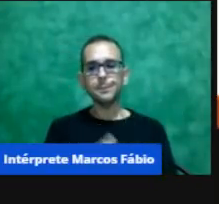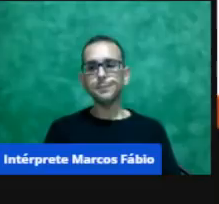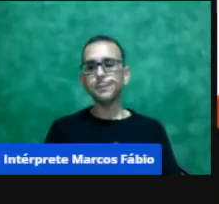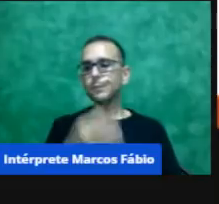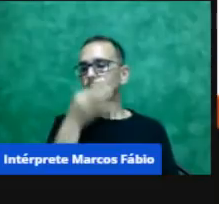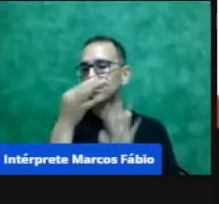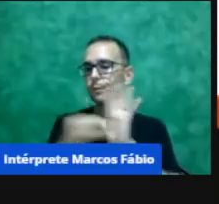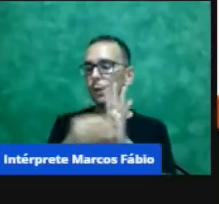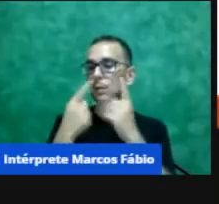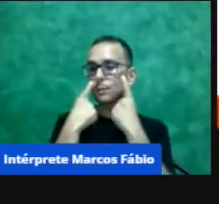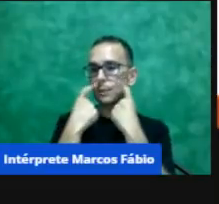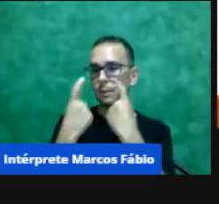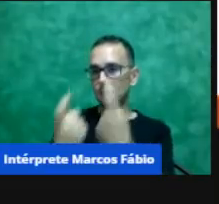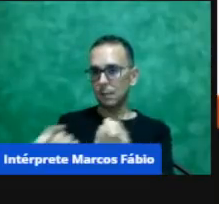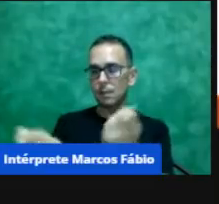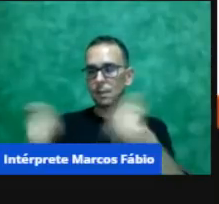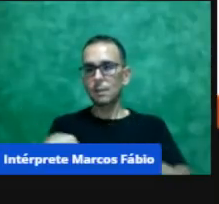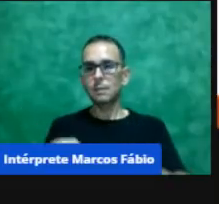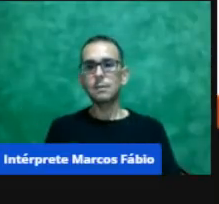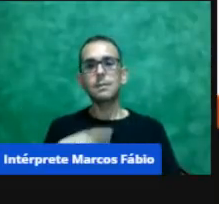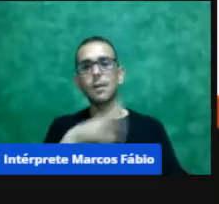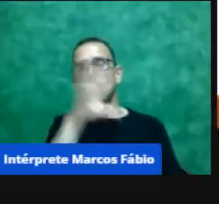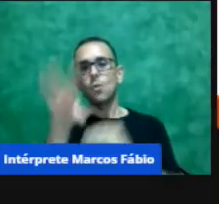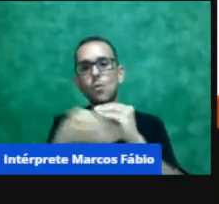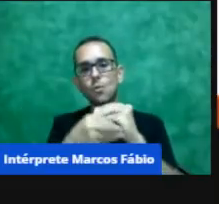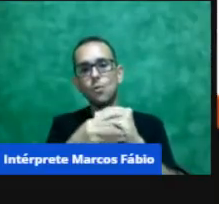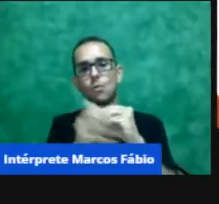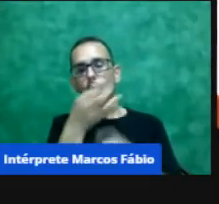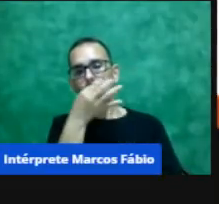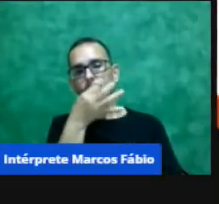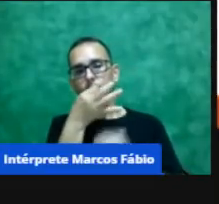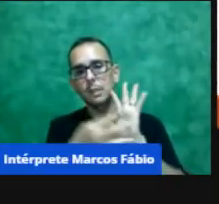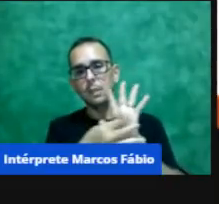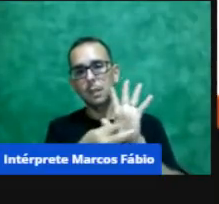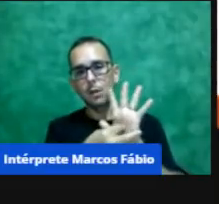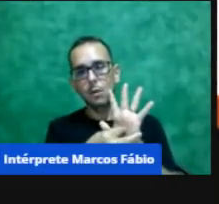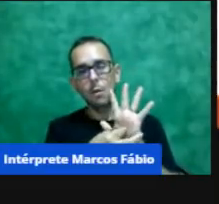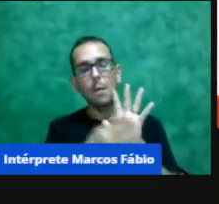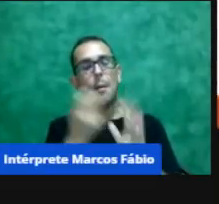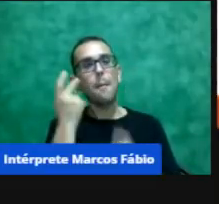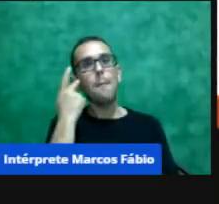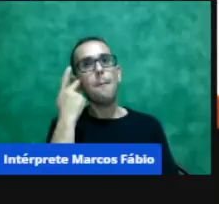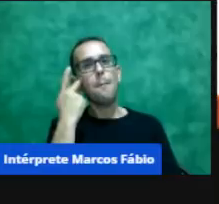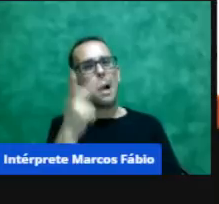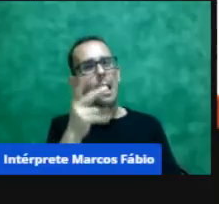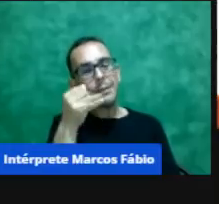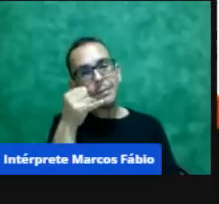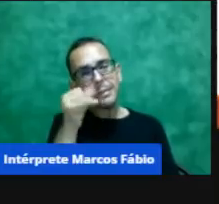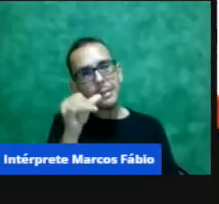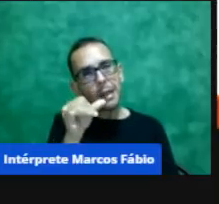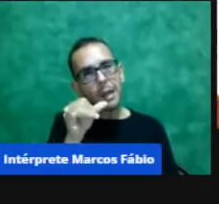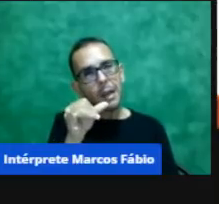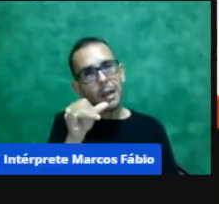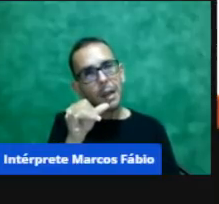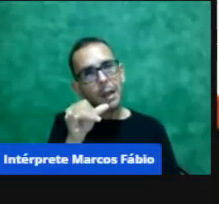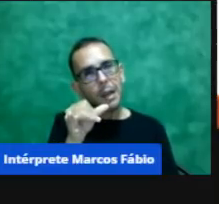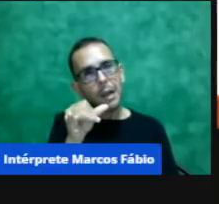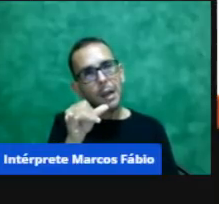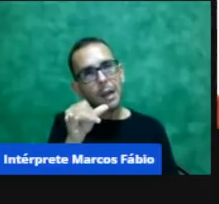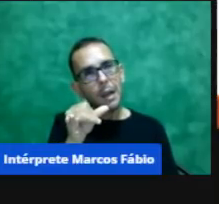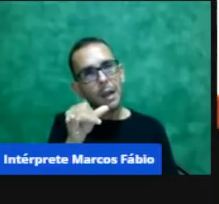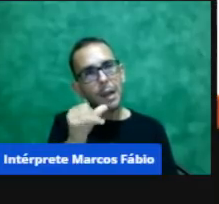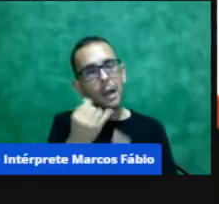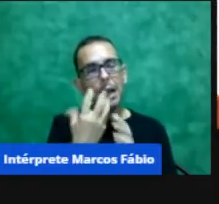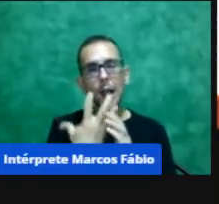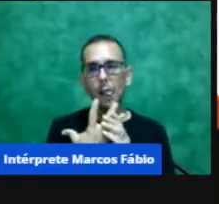proposta muito interessante, né? Que eu inclusive coloco como sugestão, talvez até para ampliar essa ideia aí para a